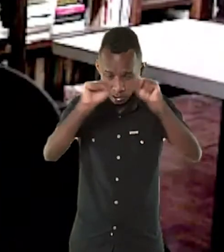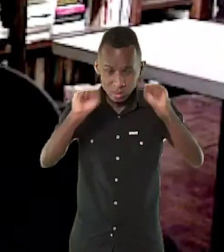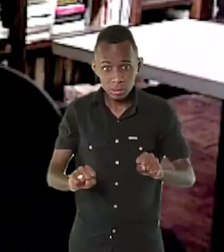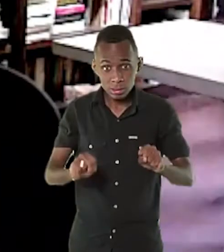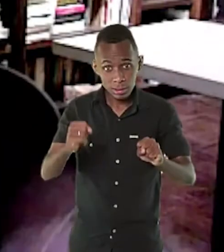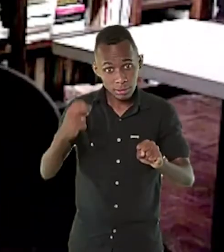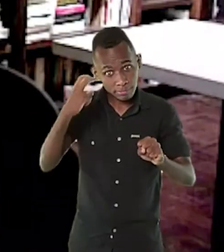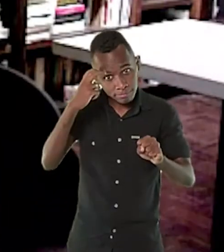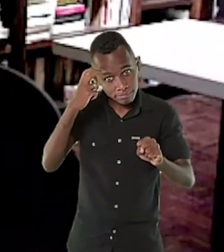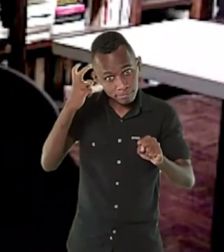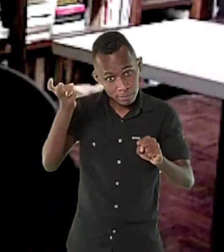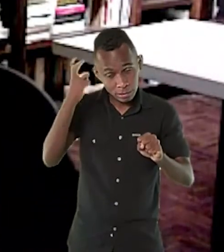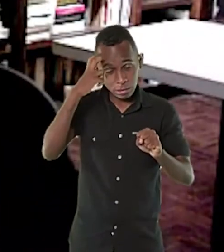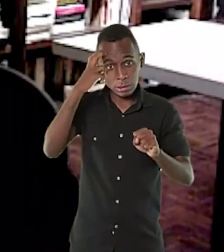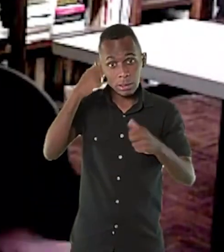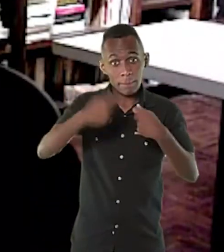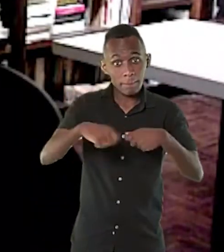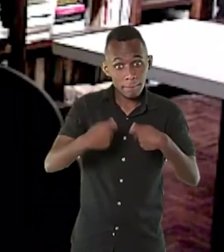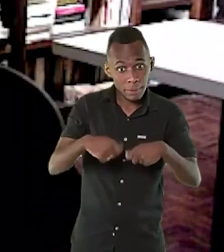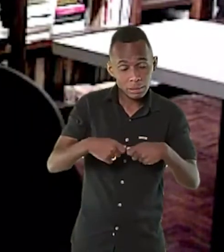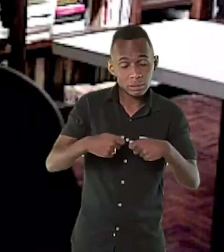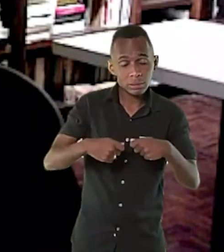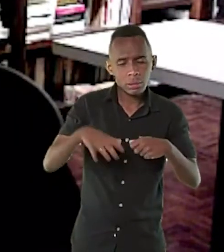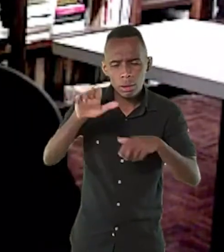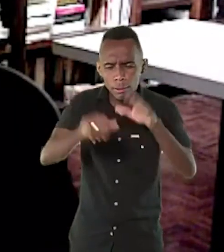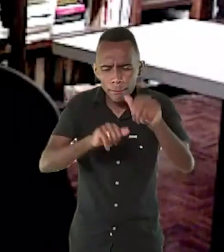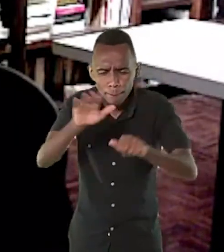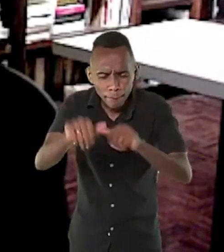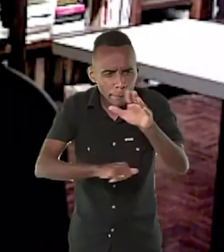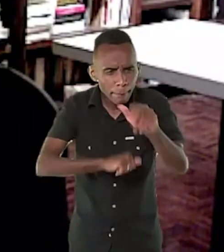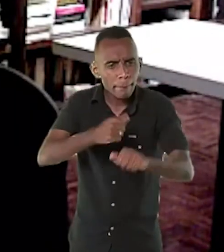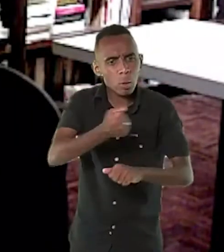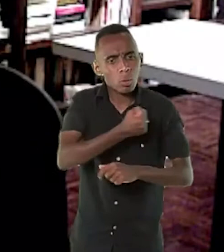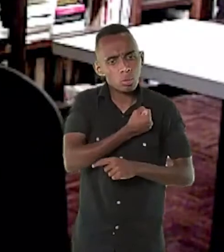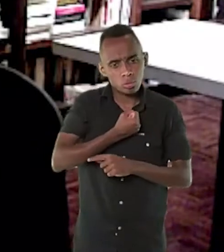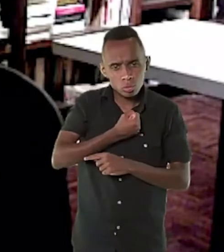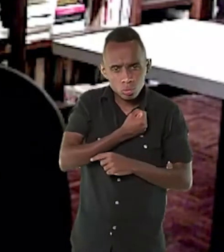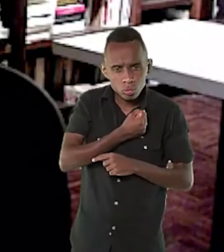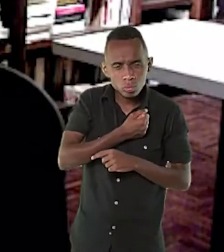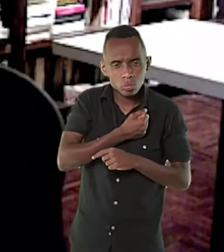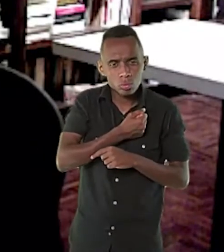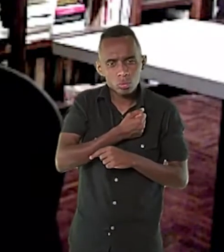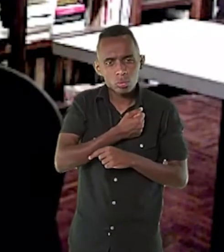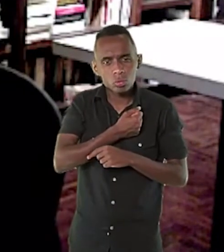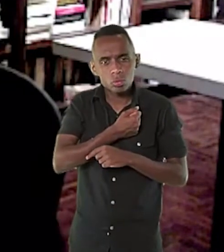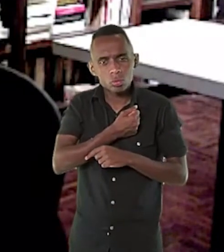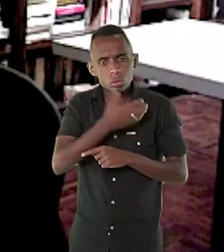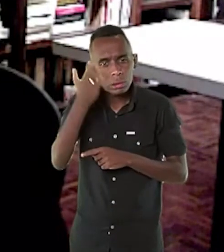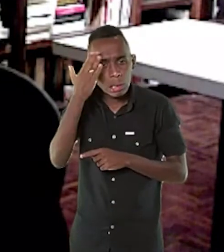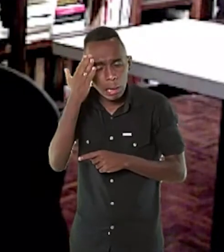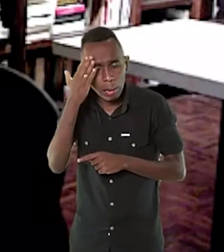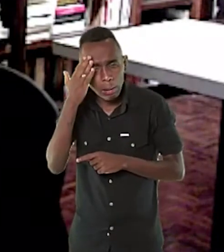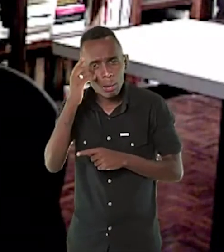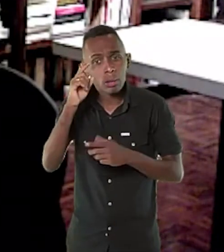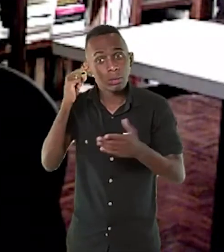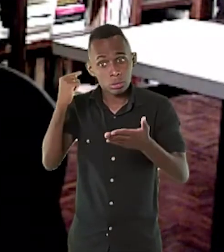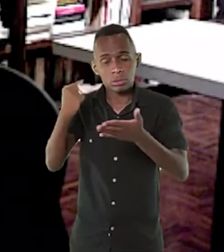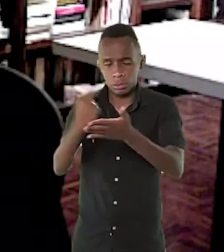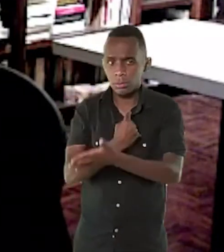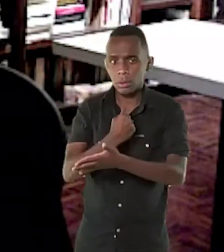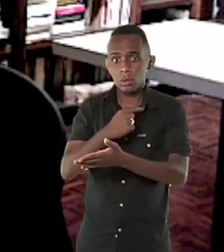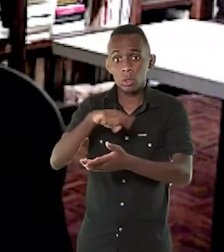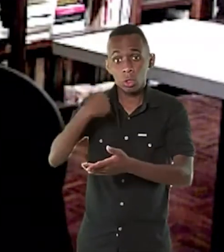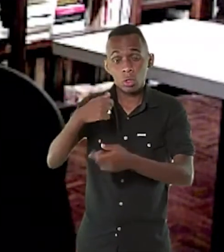ele precisa coletar os dados. É inerente ao machine learning. Então, nossa pergunta, eu acho que nós temos que